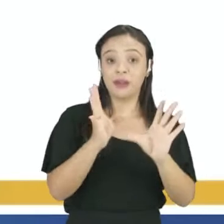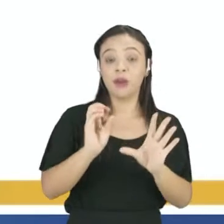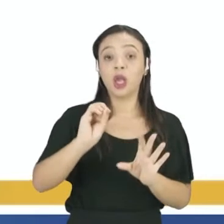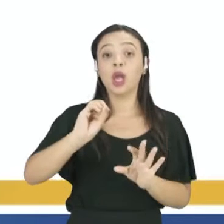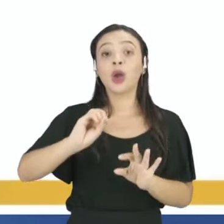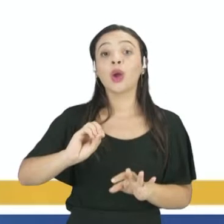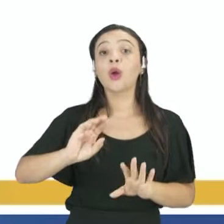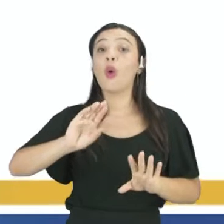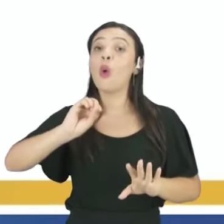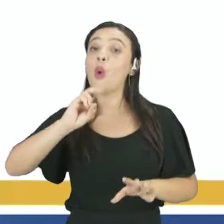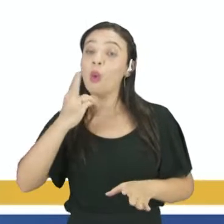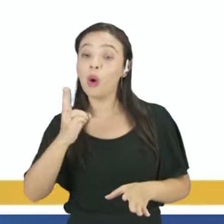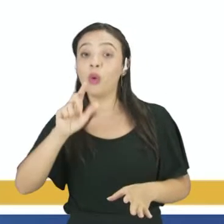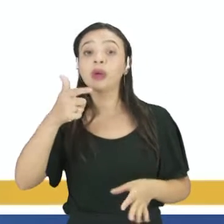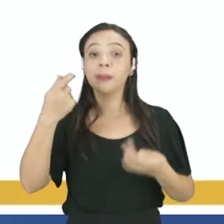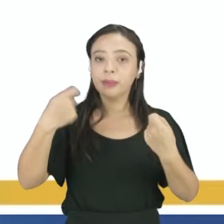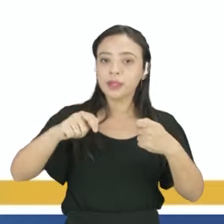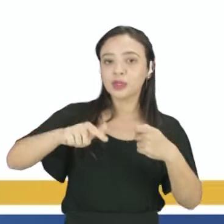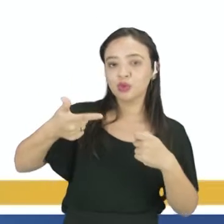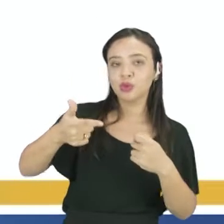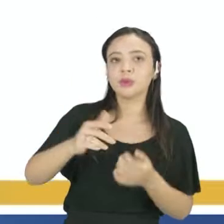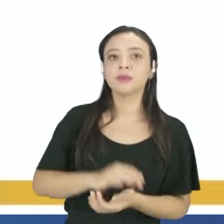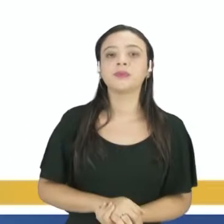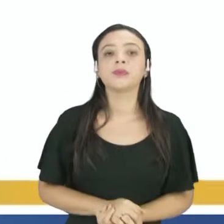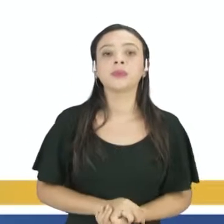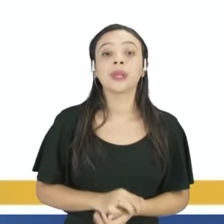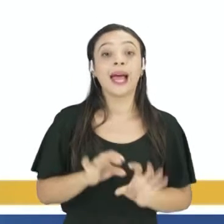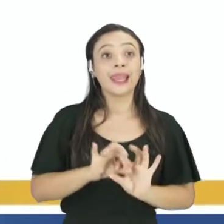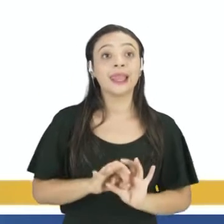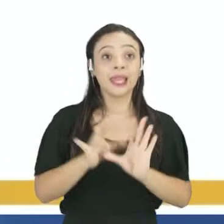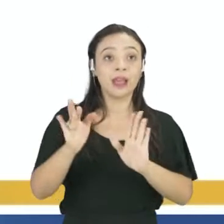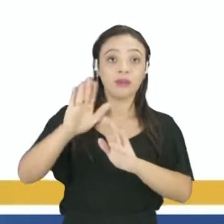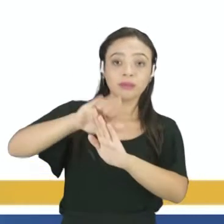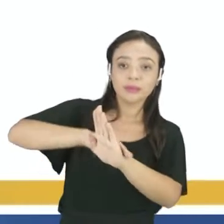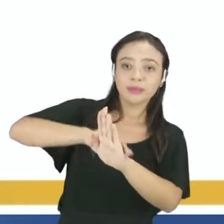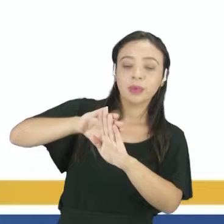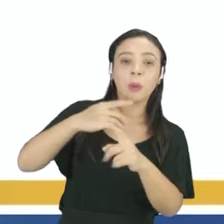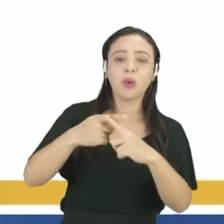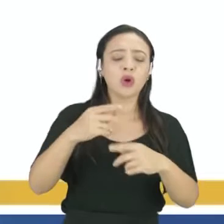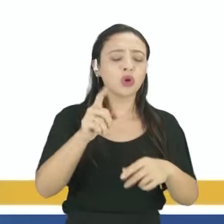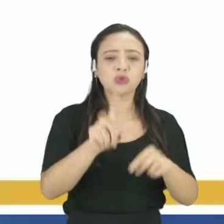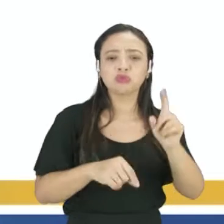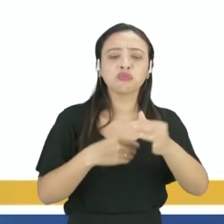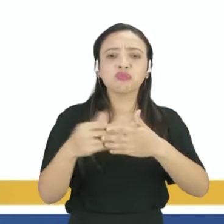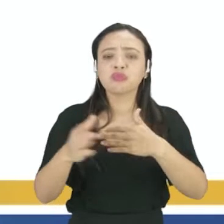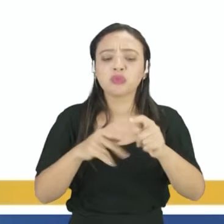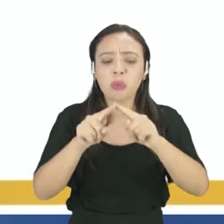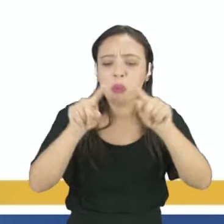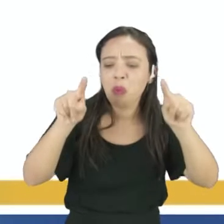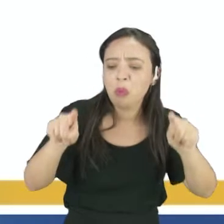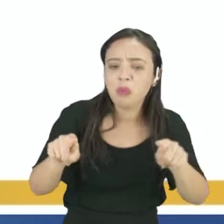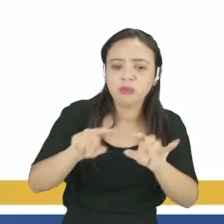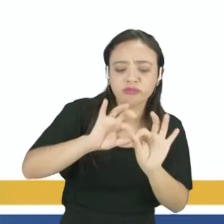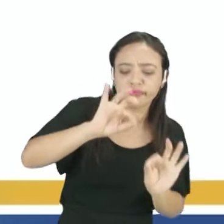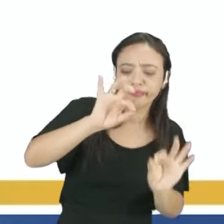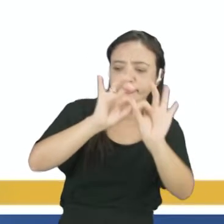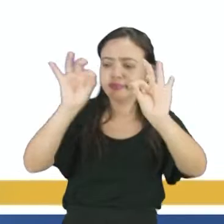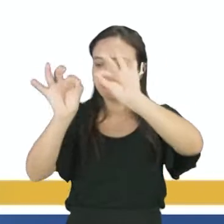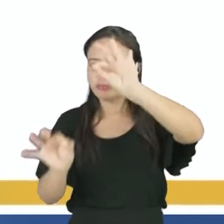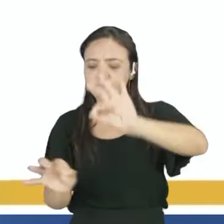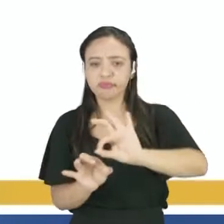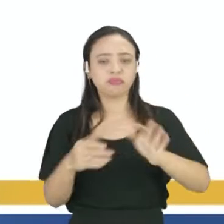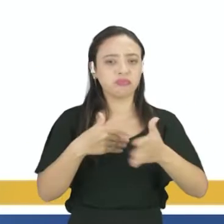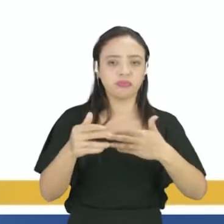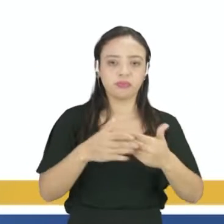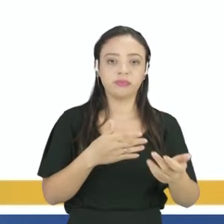A independente é a medida do lado do quadrado, porque eu escolho qualquer quadrado que eu quiser, de qualquer medida de lado.